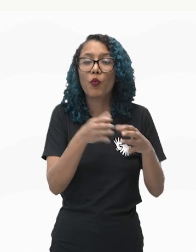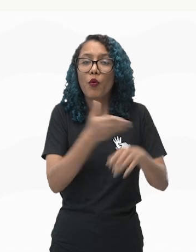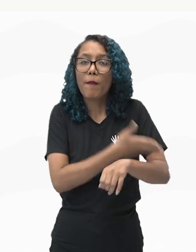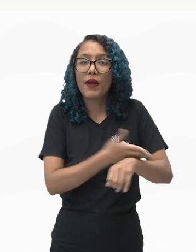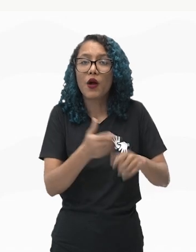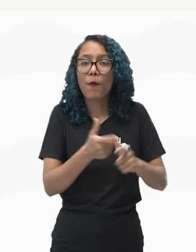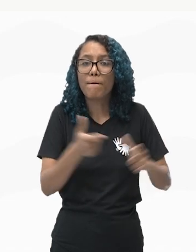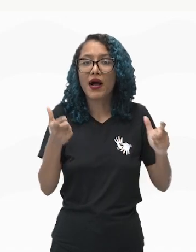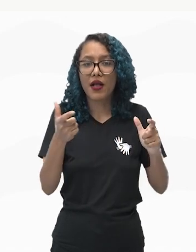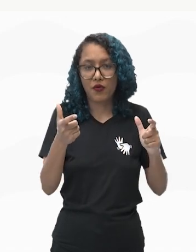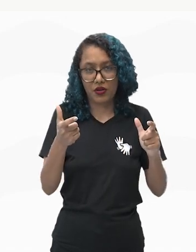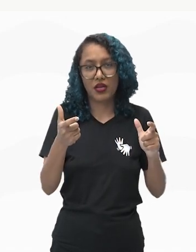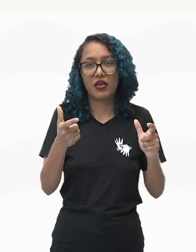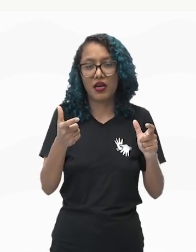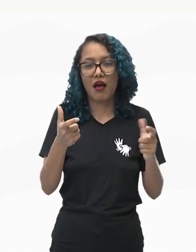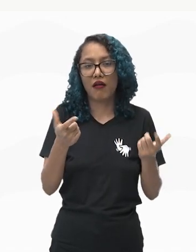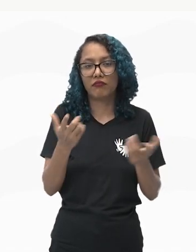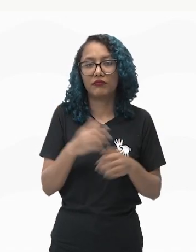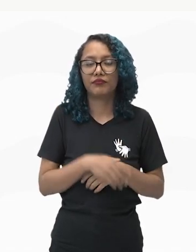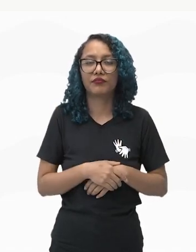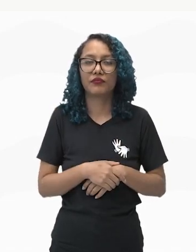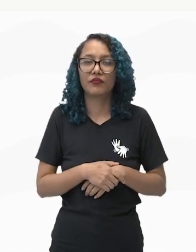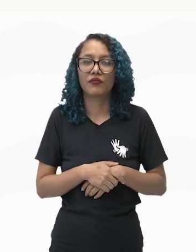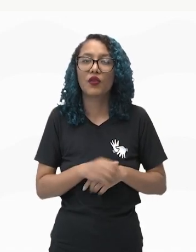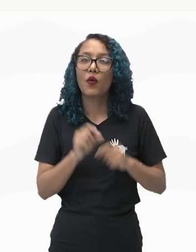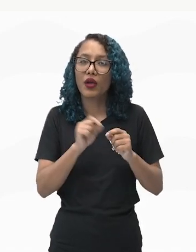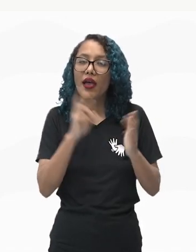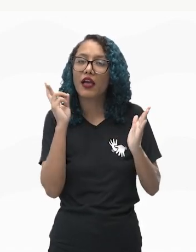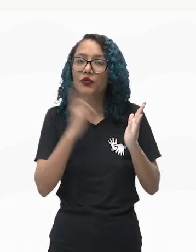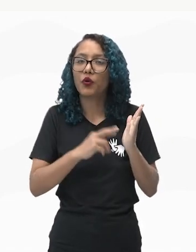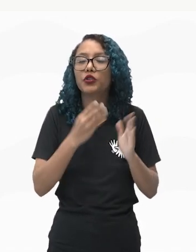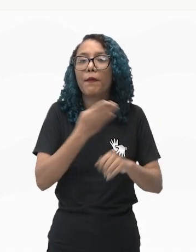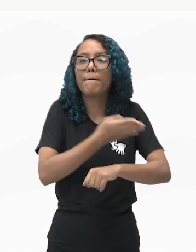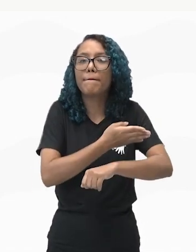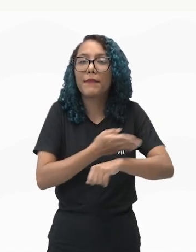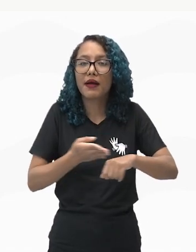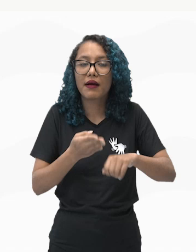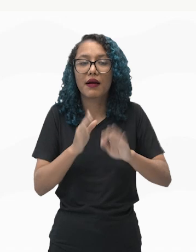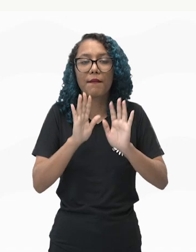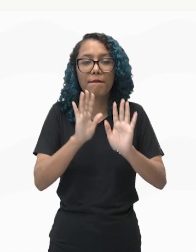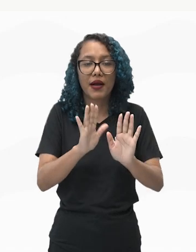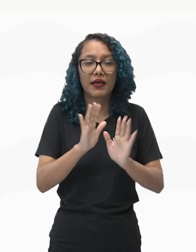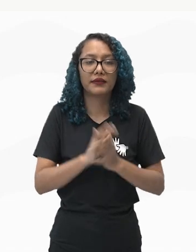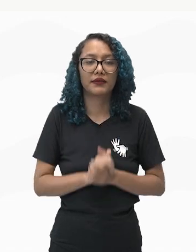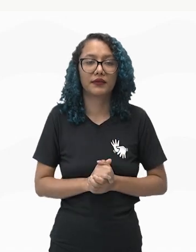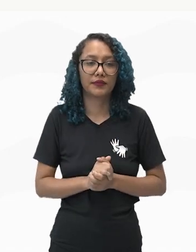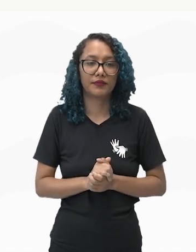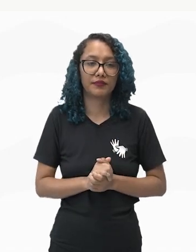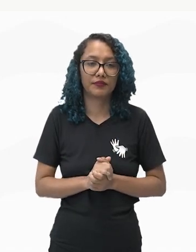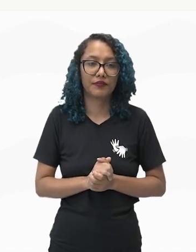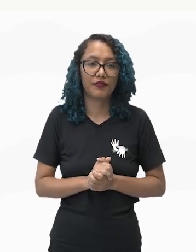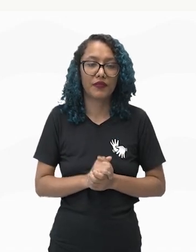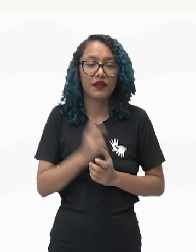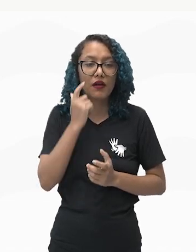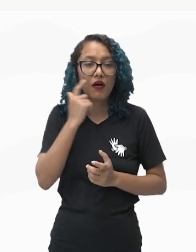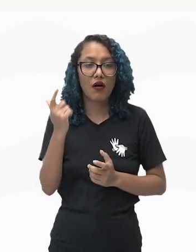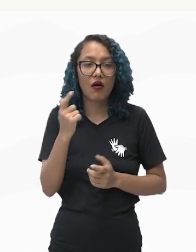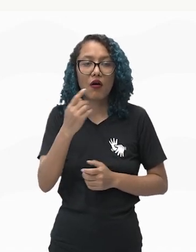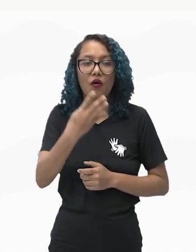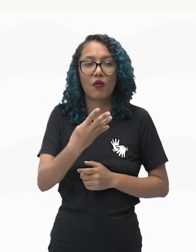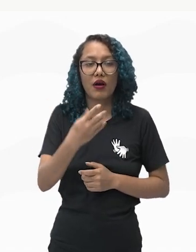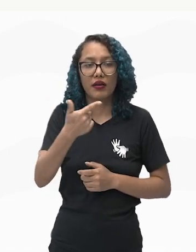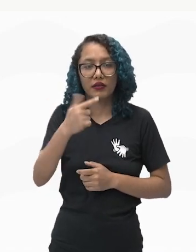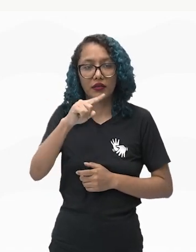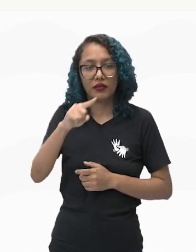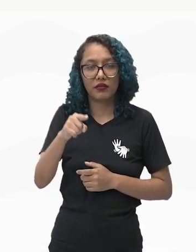autodeclarava branca. Quando nós vimos aqui, nesse conjunto, cerca de 42% estavam